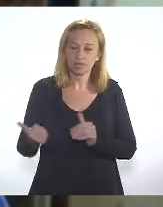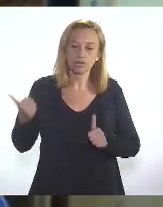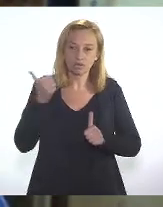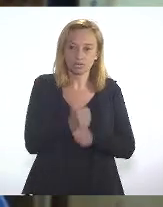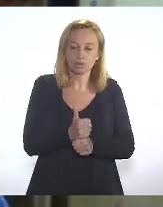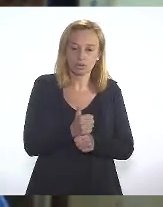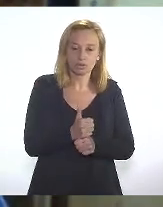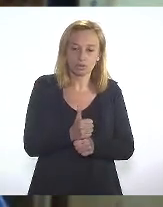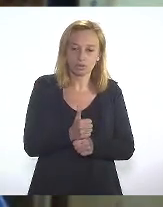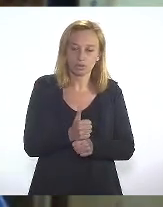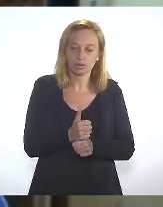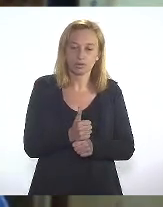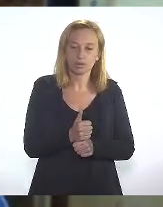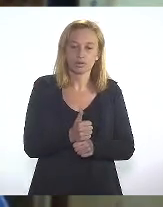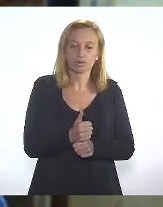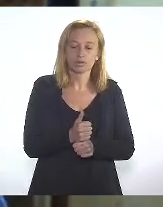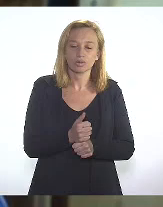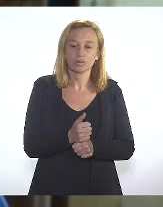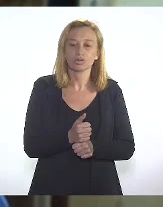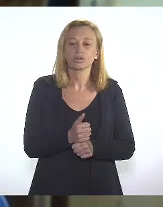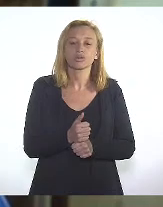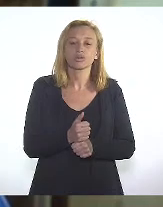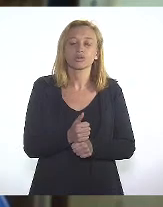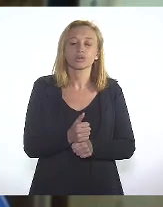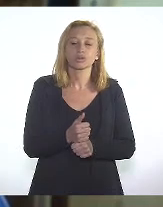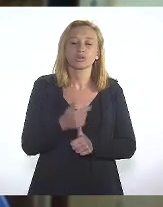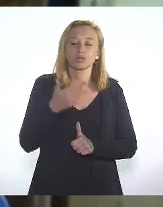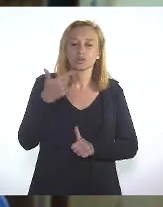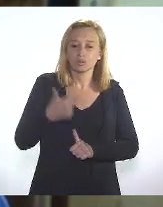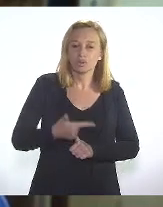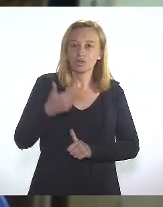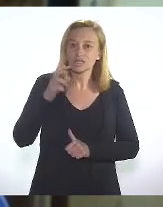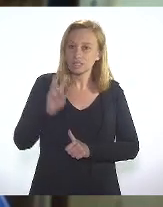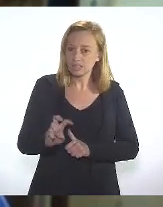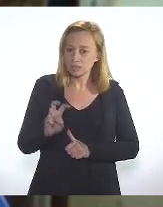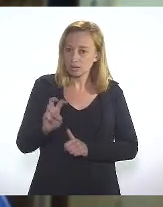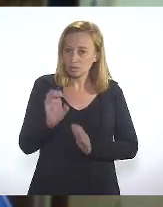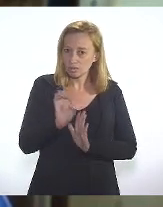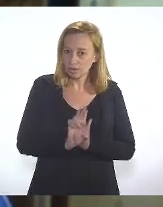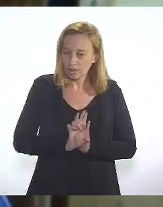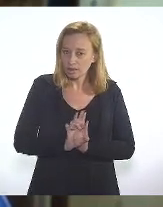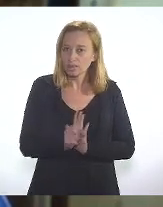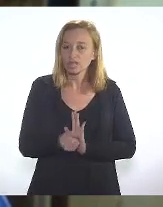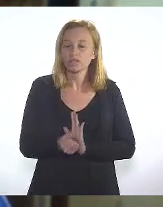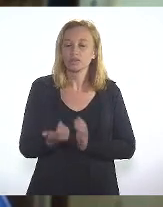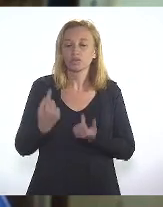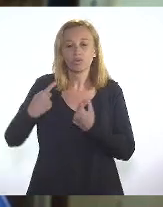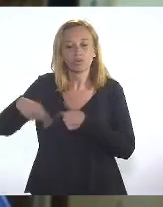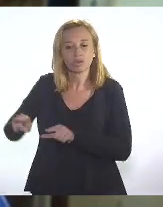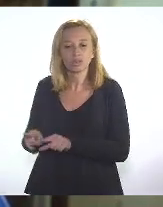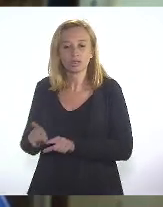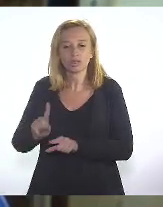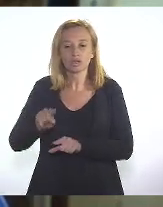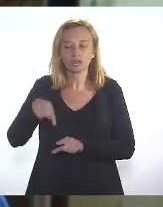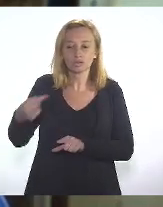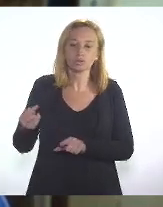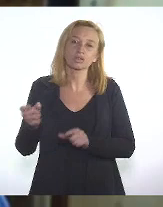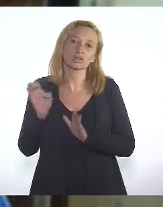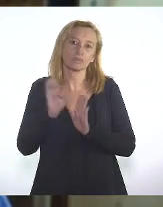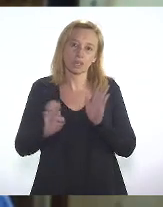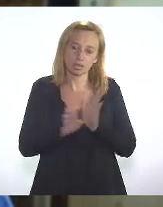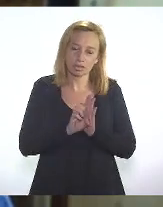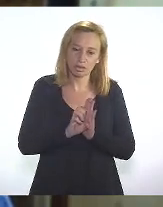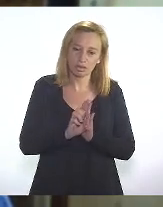subemenda aglutinativa às emendas 2 e 5, contrário às demais